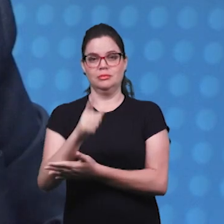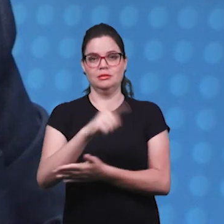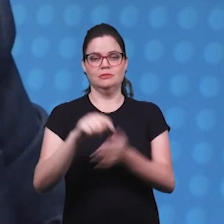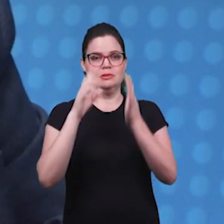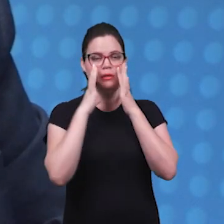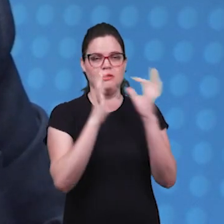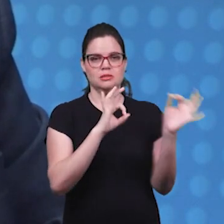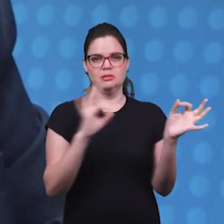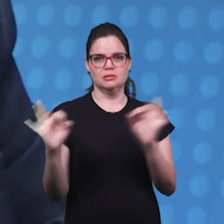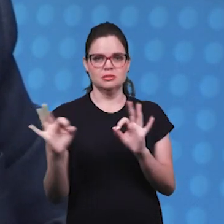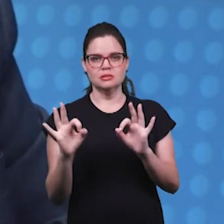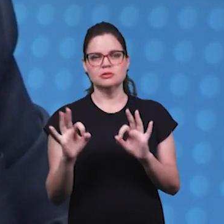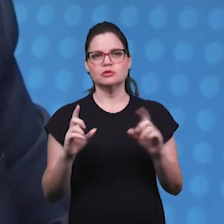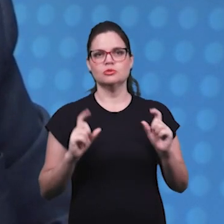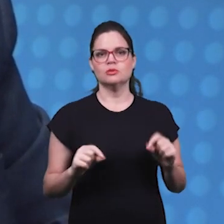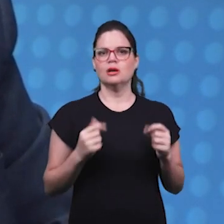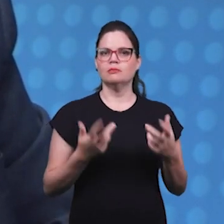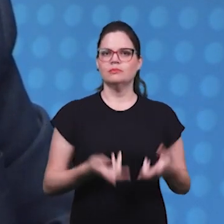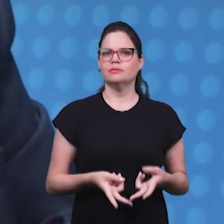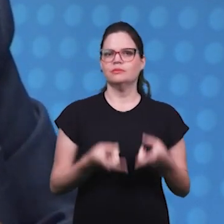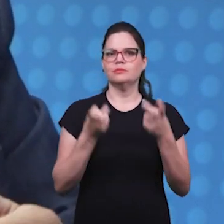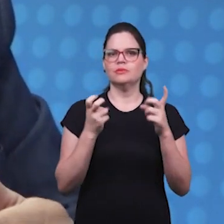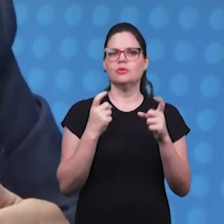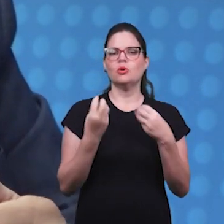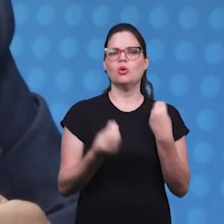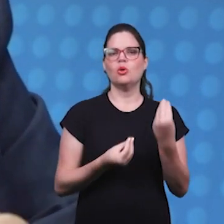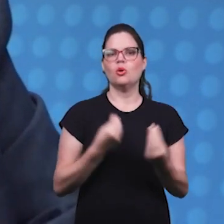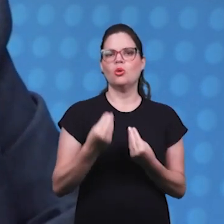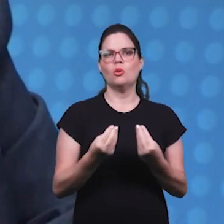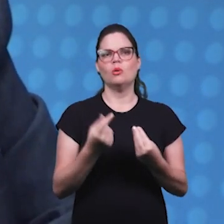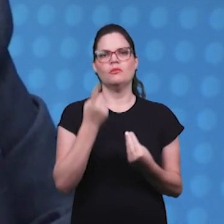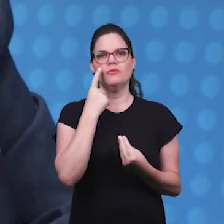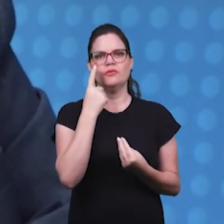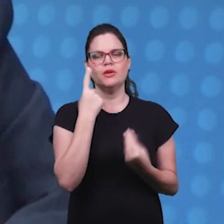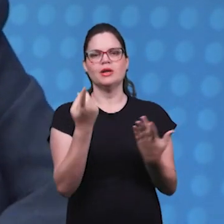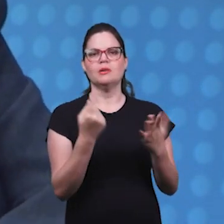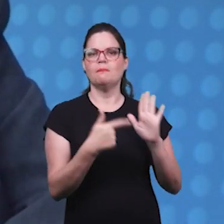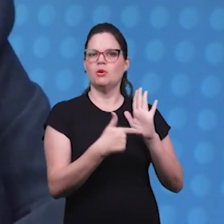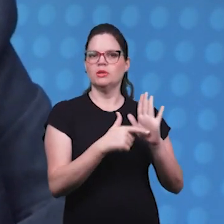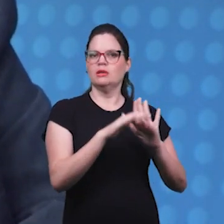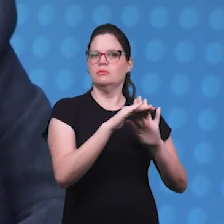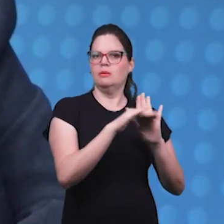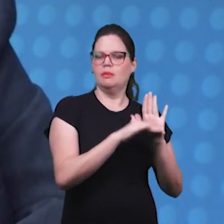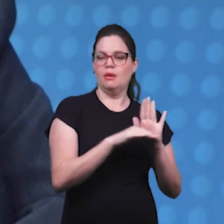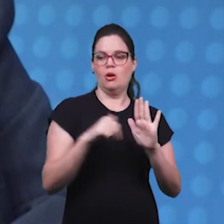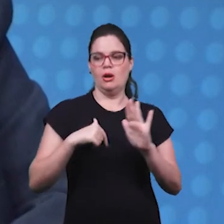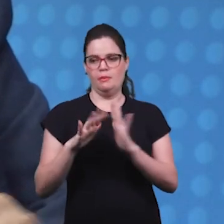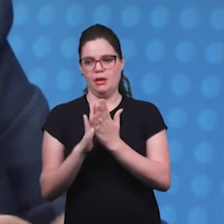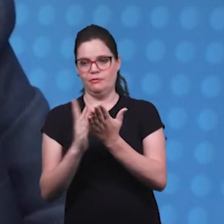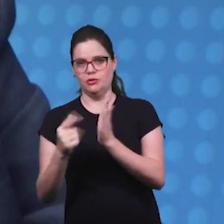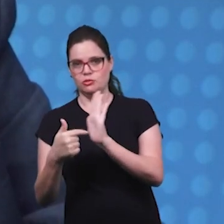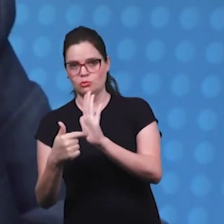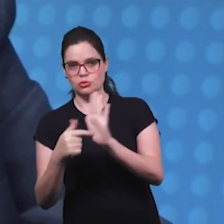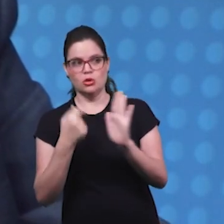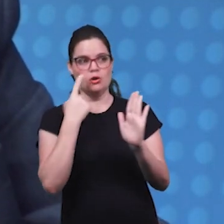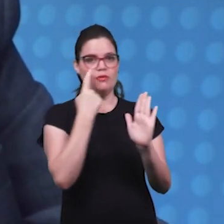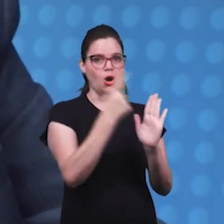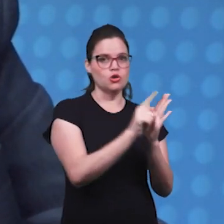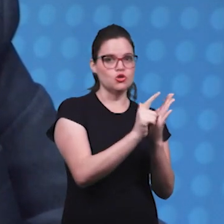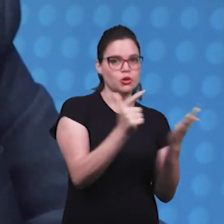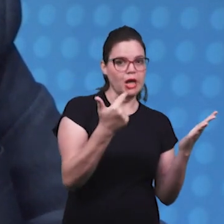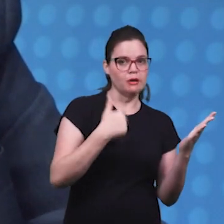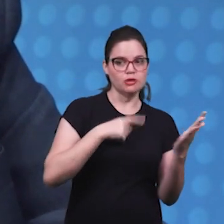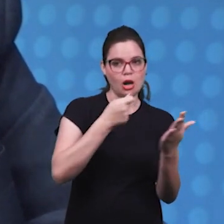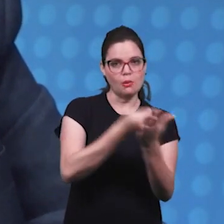esse aspecto de uma maneira muito didática, mostrando que aquilo que está na palavra já se cumpriu. Só que a